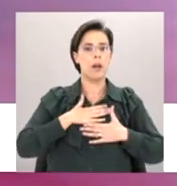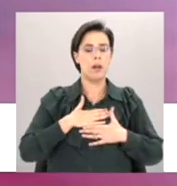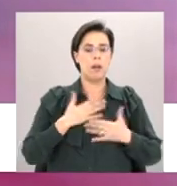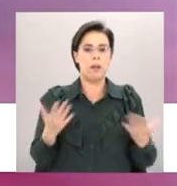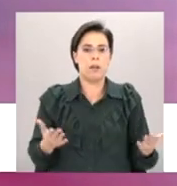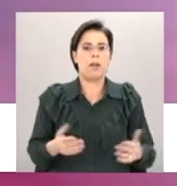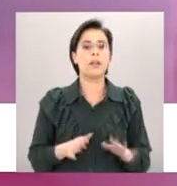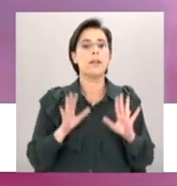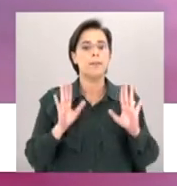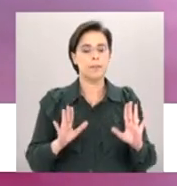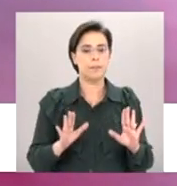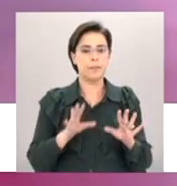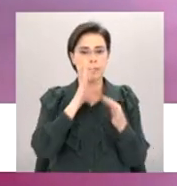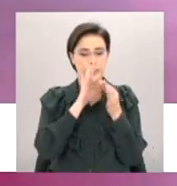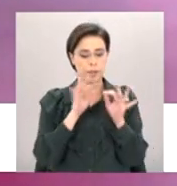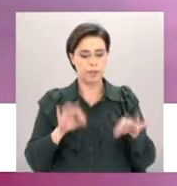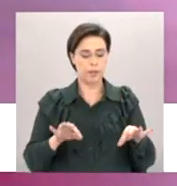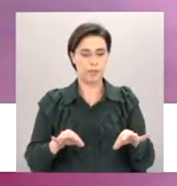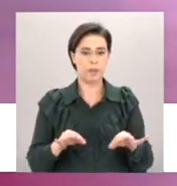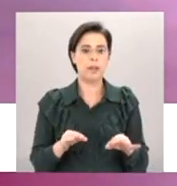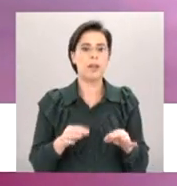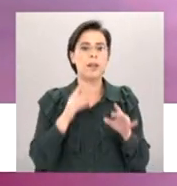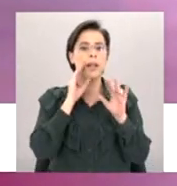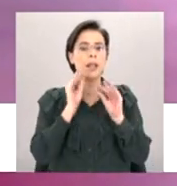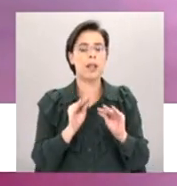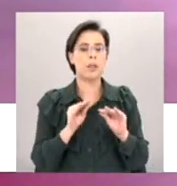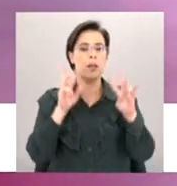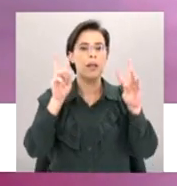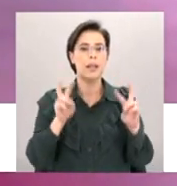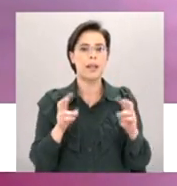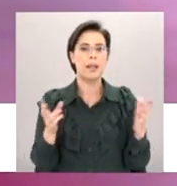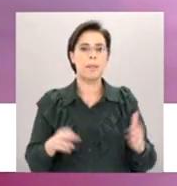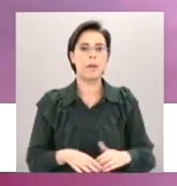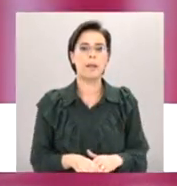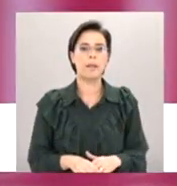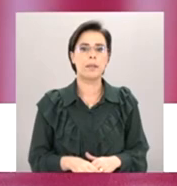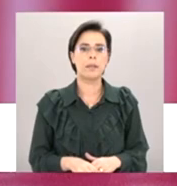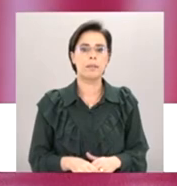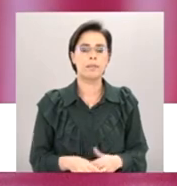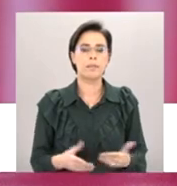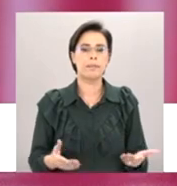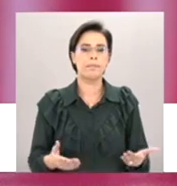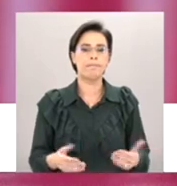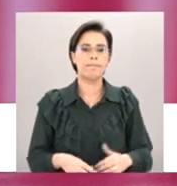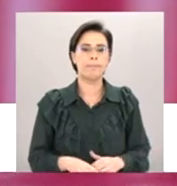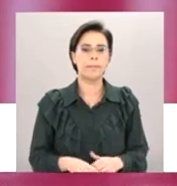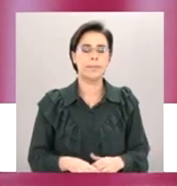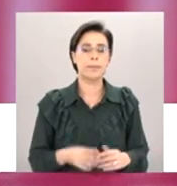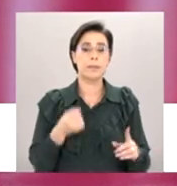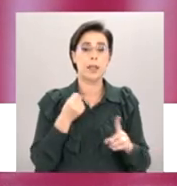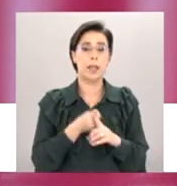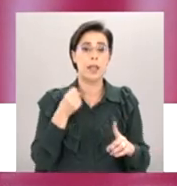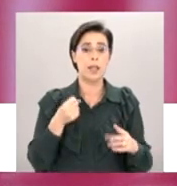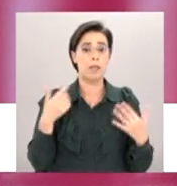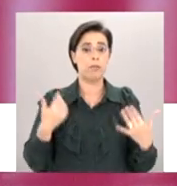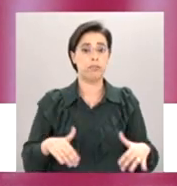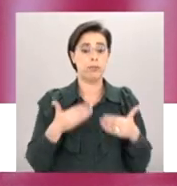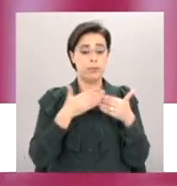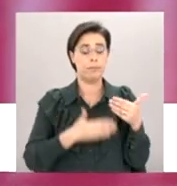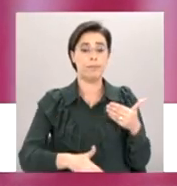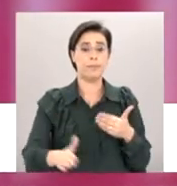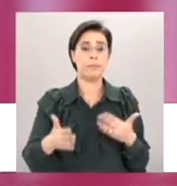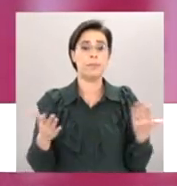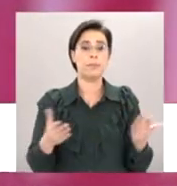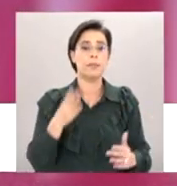a nossa senhora nos instantes finais de educação é um tema que enfrenta desafios colossais com a